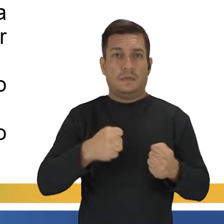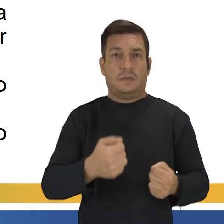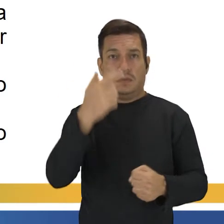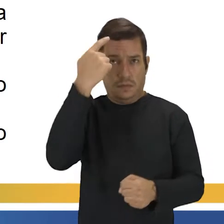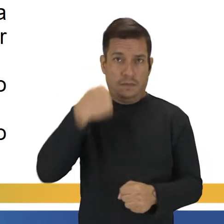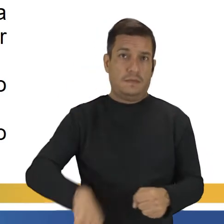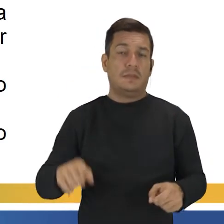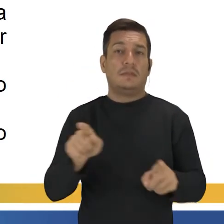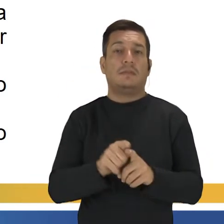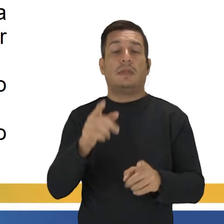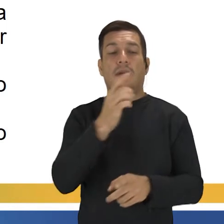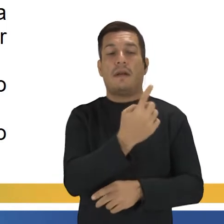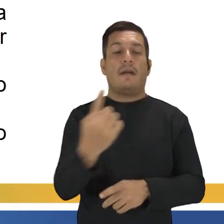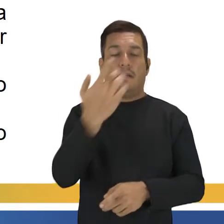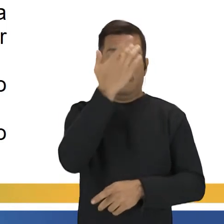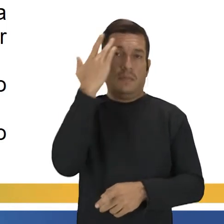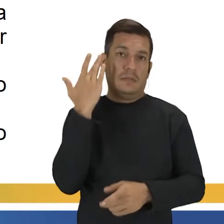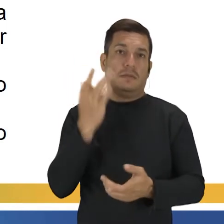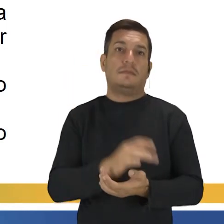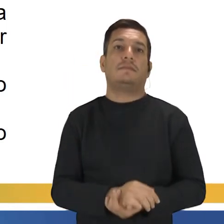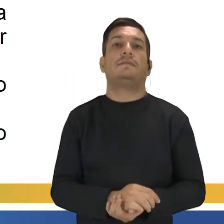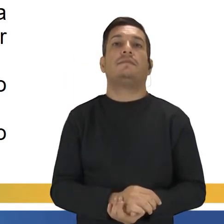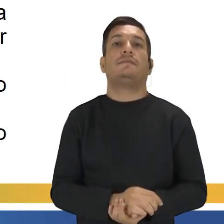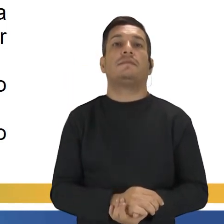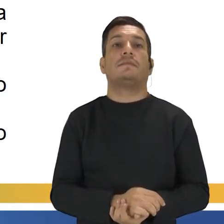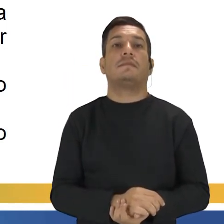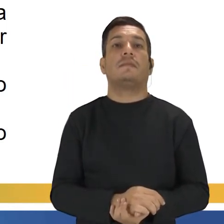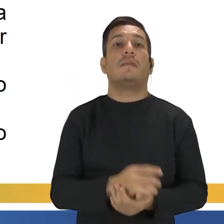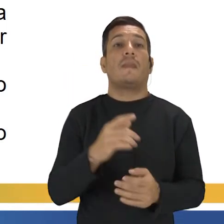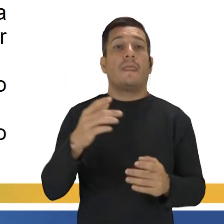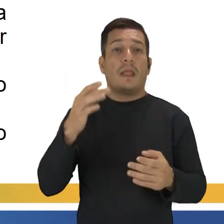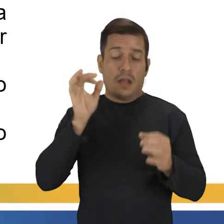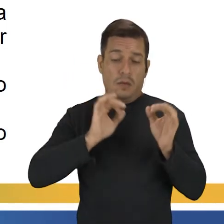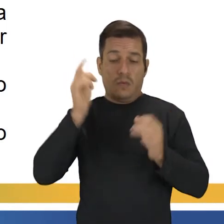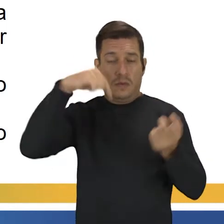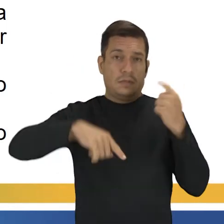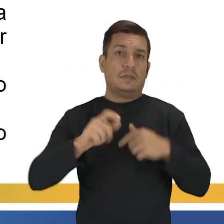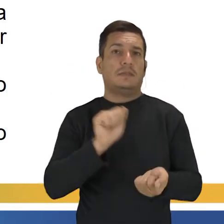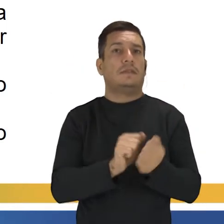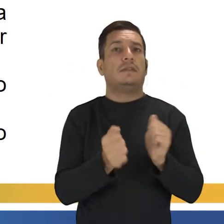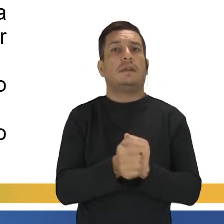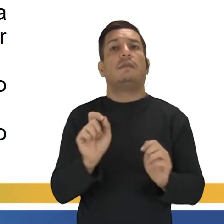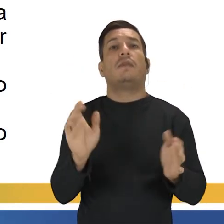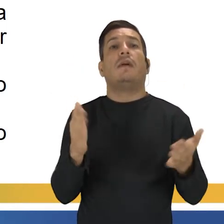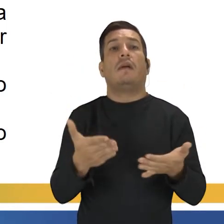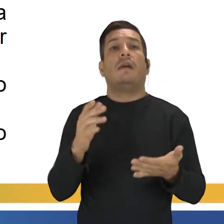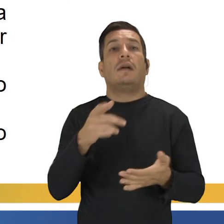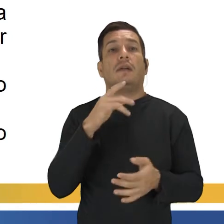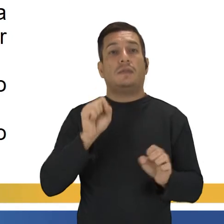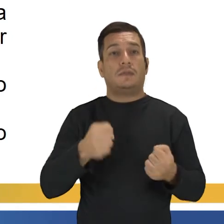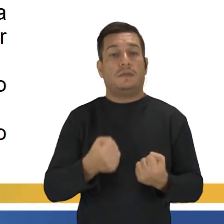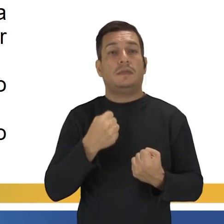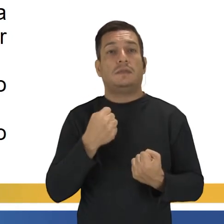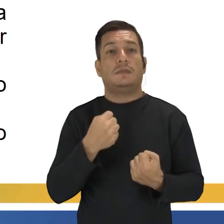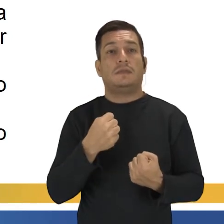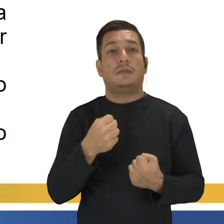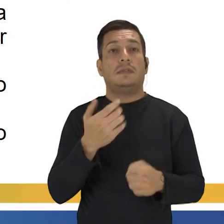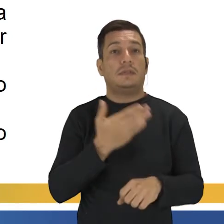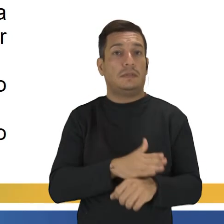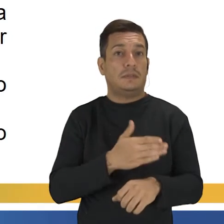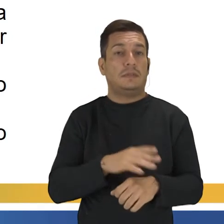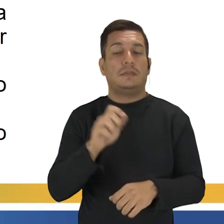determinada distância, deve treinar o quê? Corrida. Tá? Adaptações funcionais e orgânicas relacionadas com cada componente da